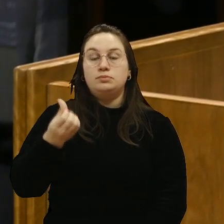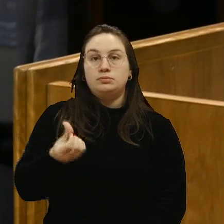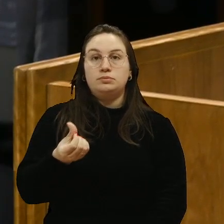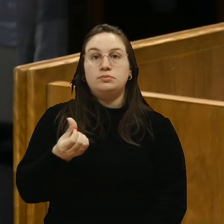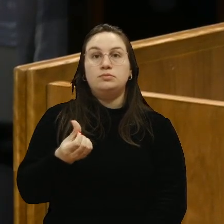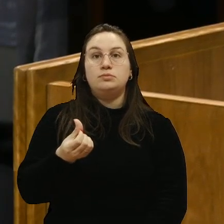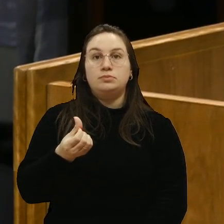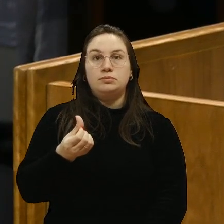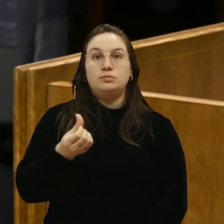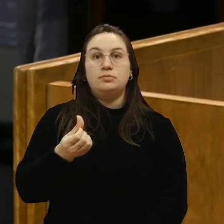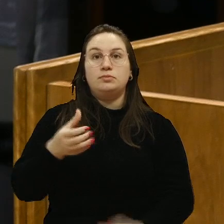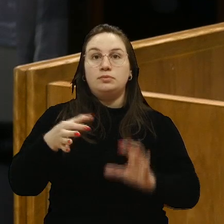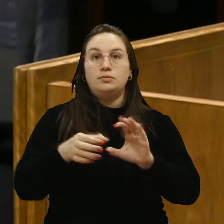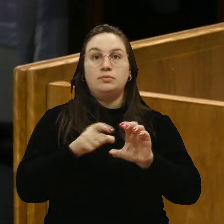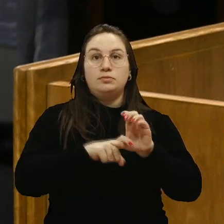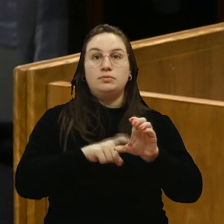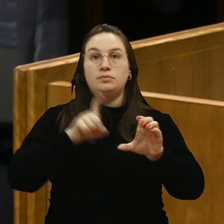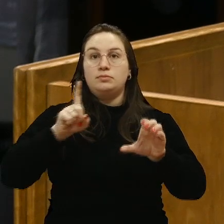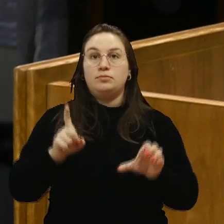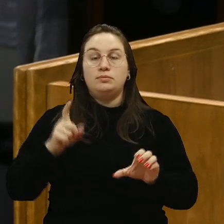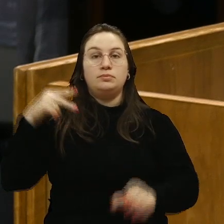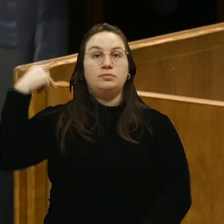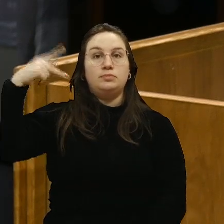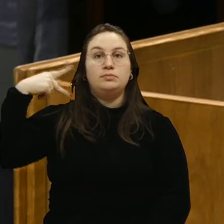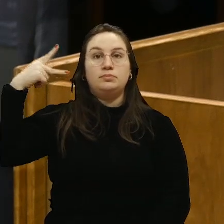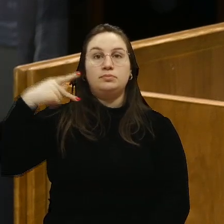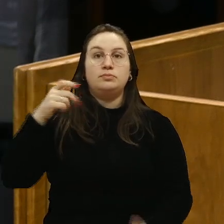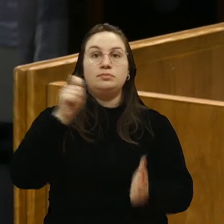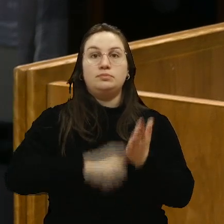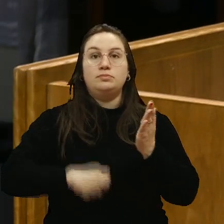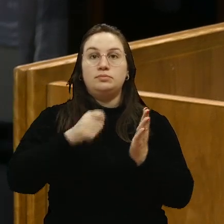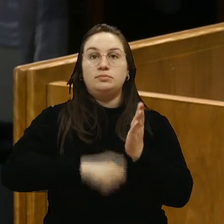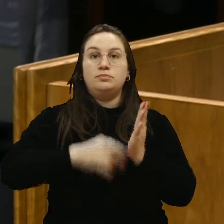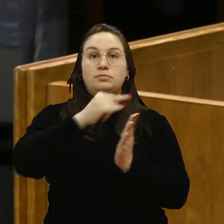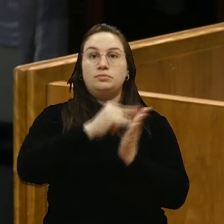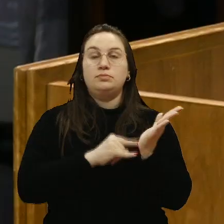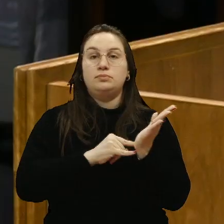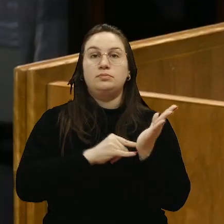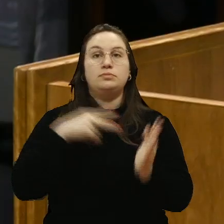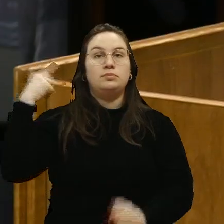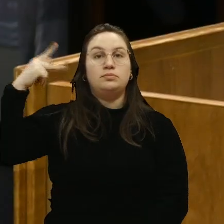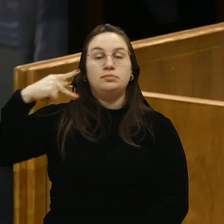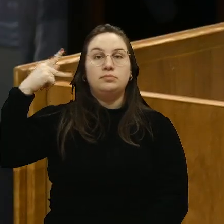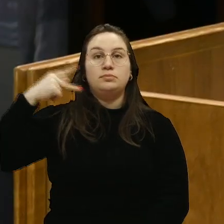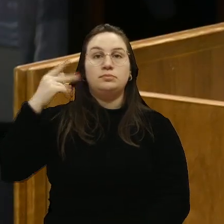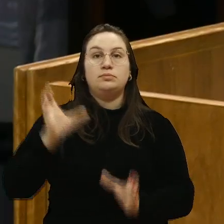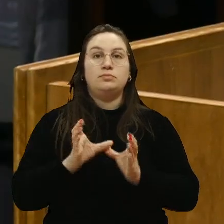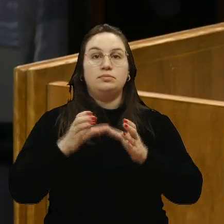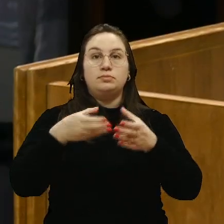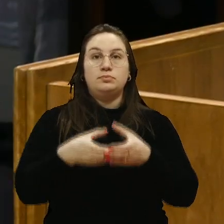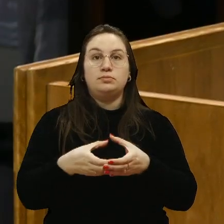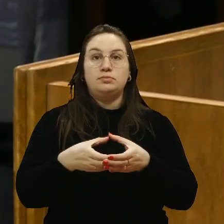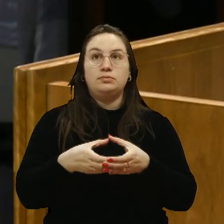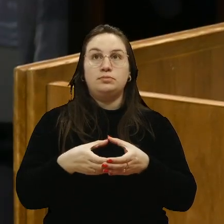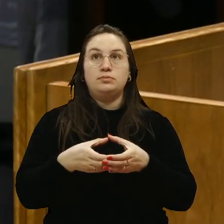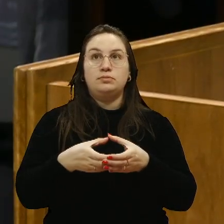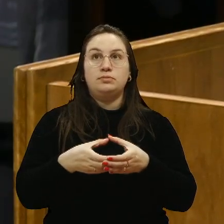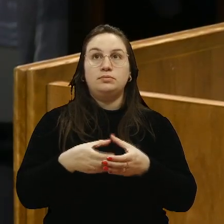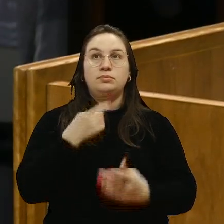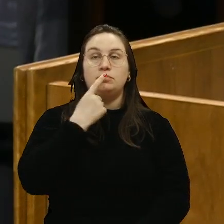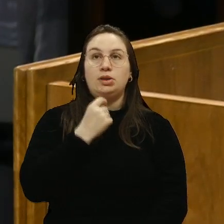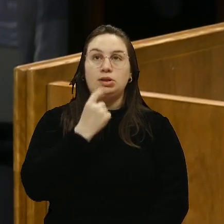136 anos da emancipação política, assinam os vereadores desta comissão: Rose